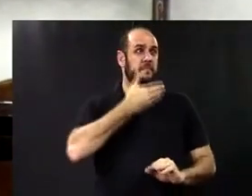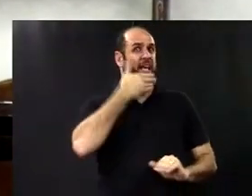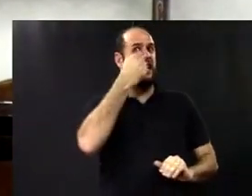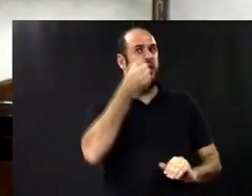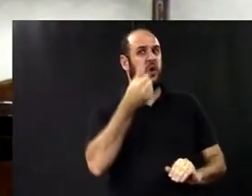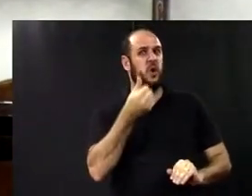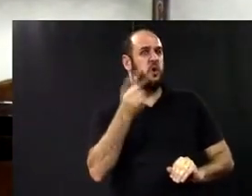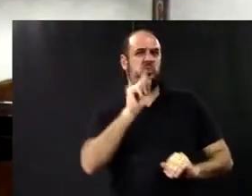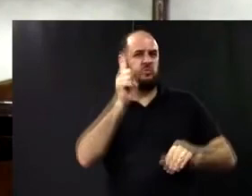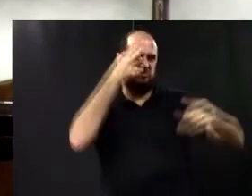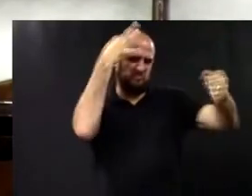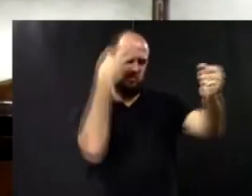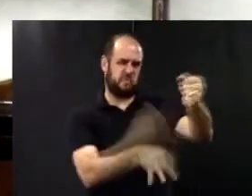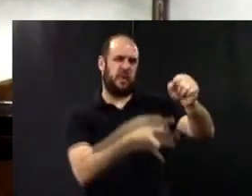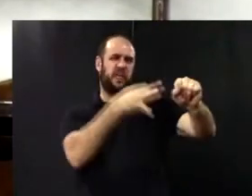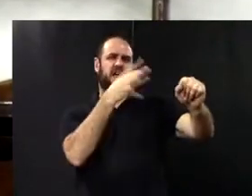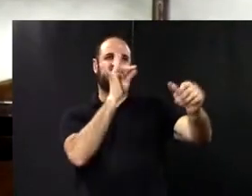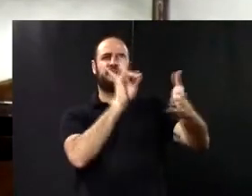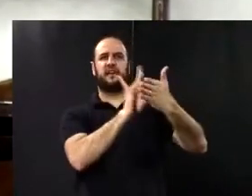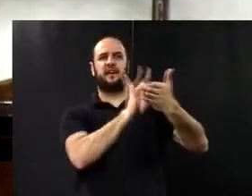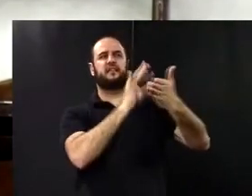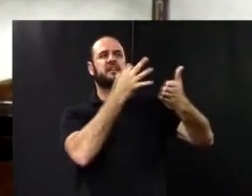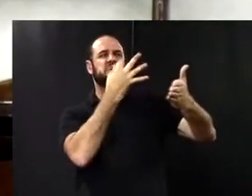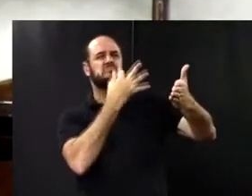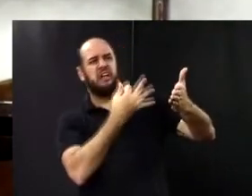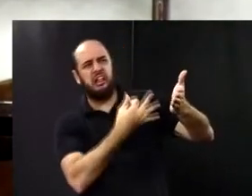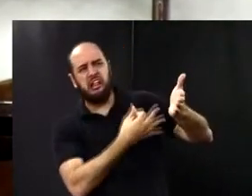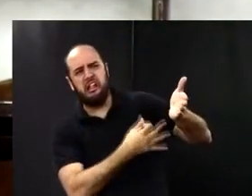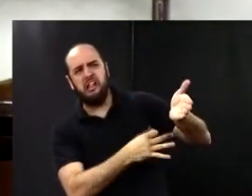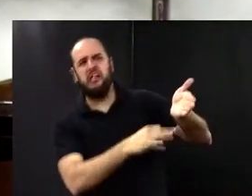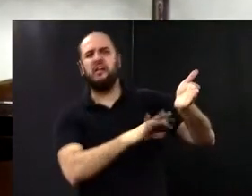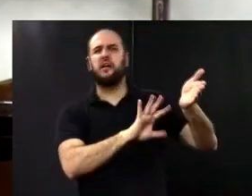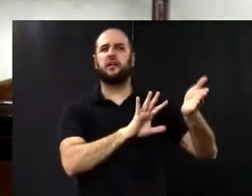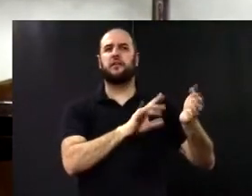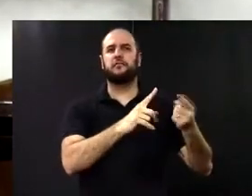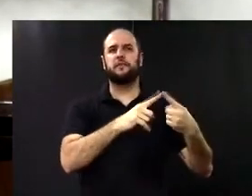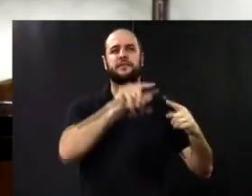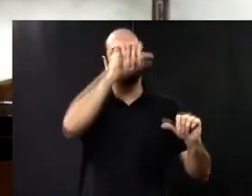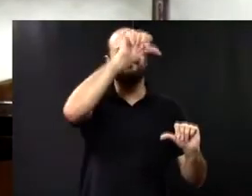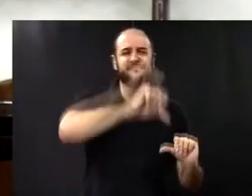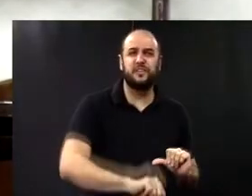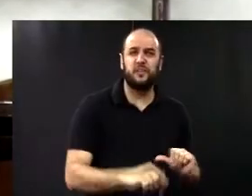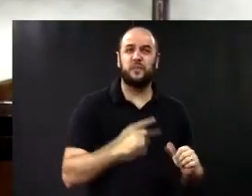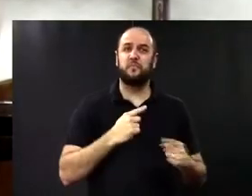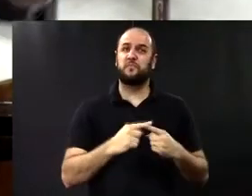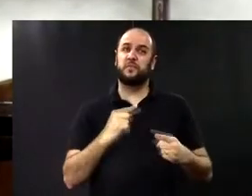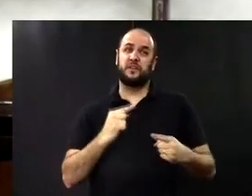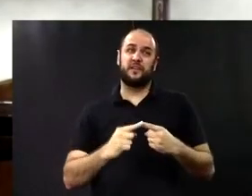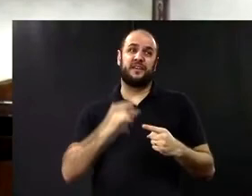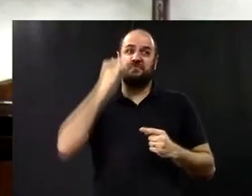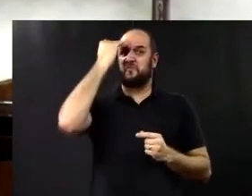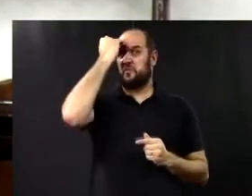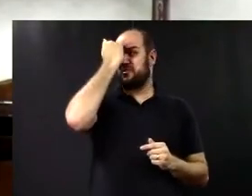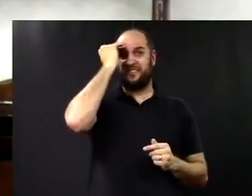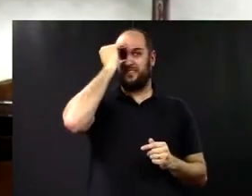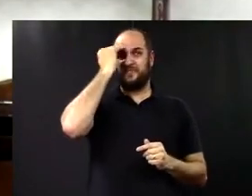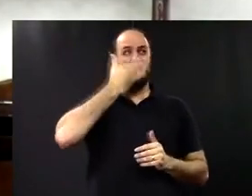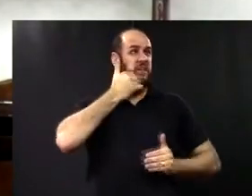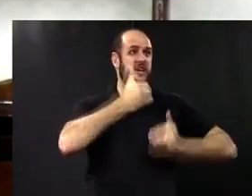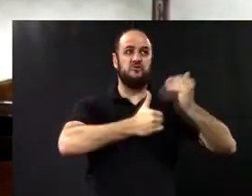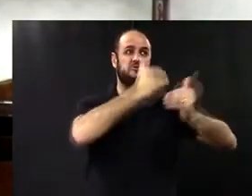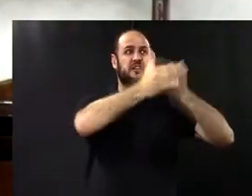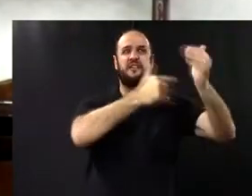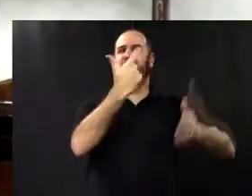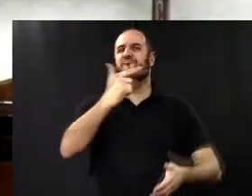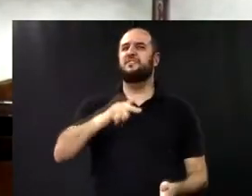estamos ajudando, mas não estamos, nós estamos piorando, porque ele não está sendo aperfeiçoado. Lembra?